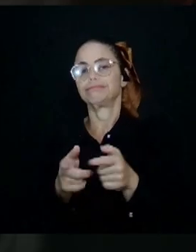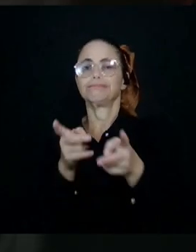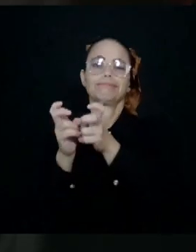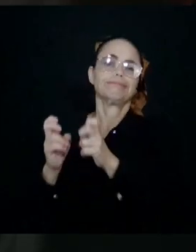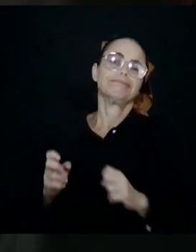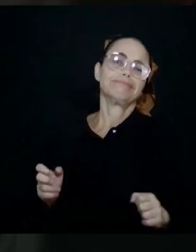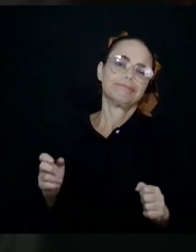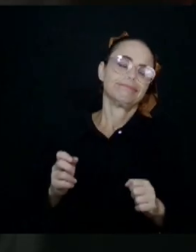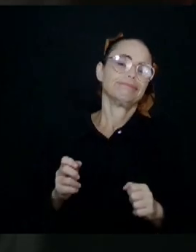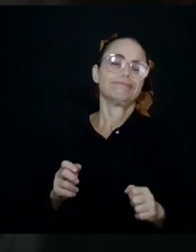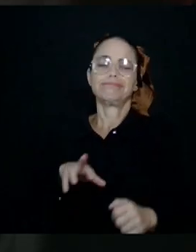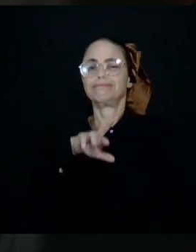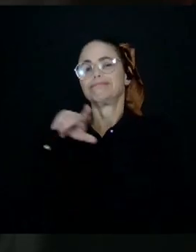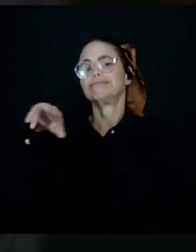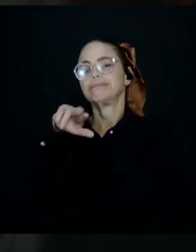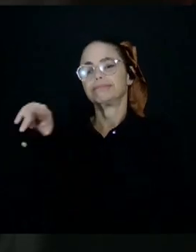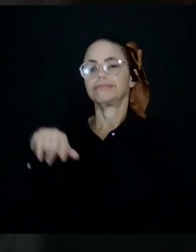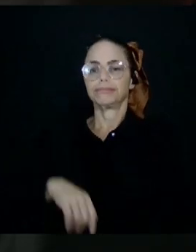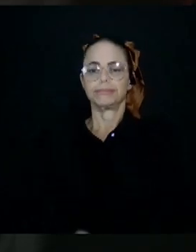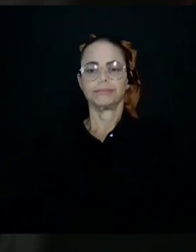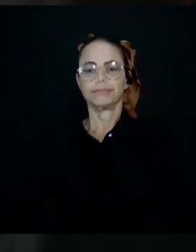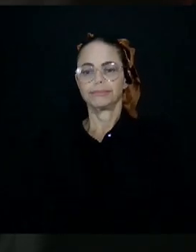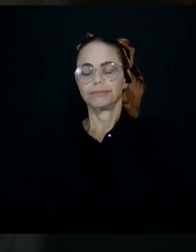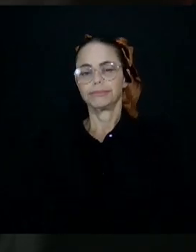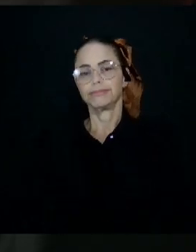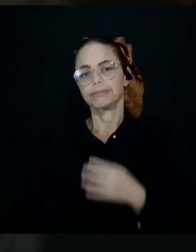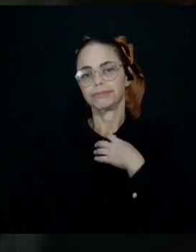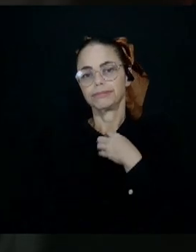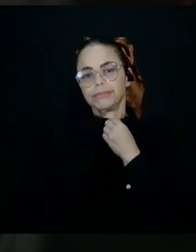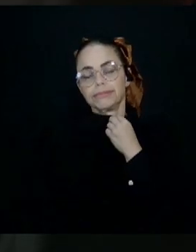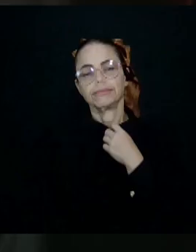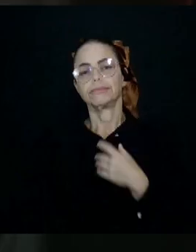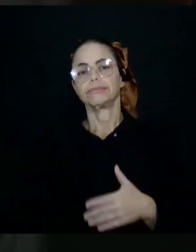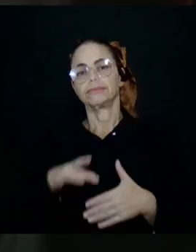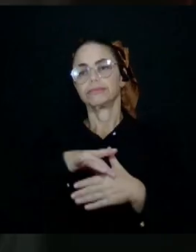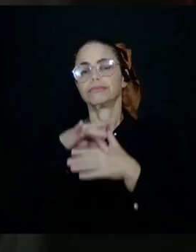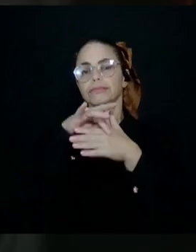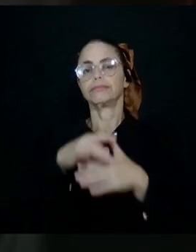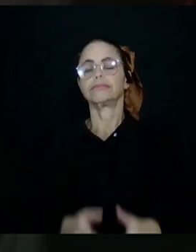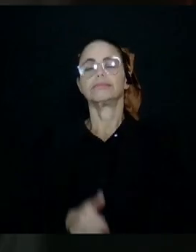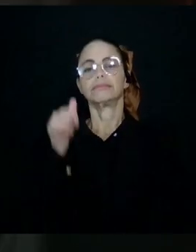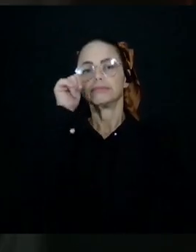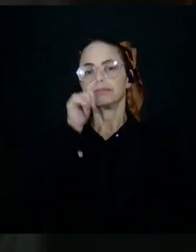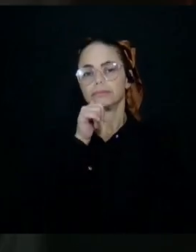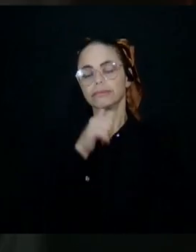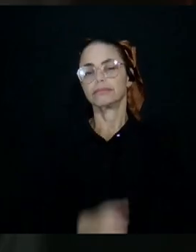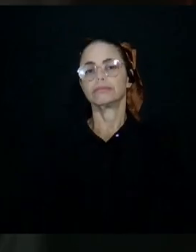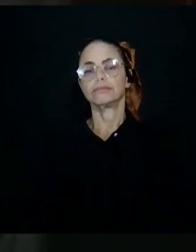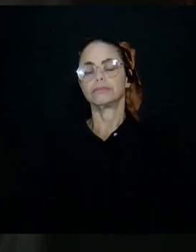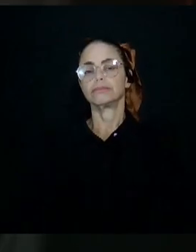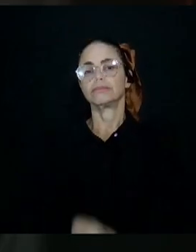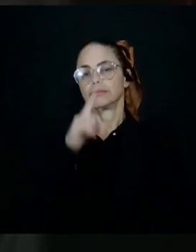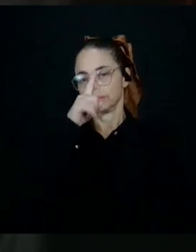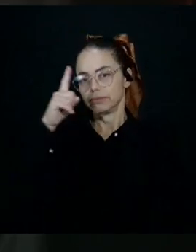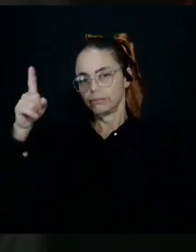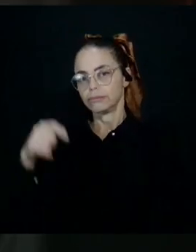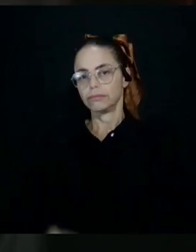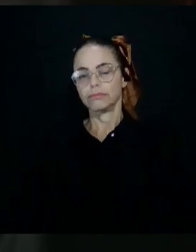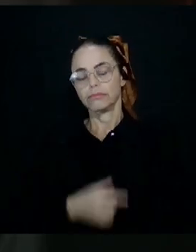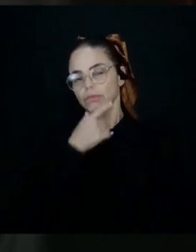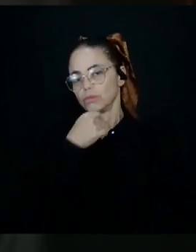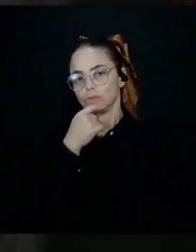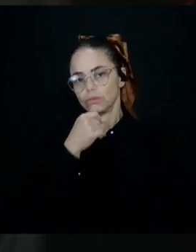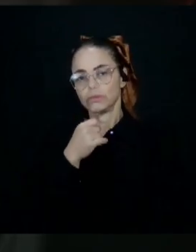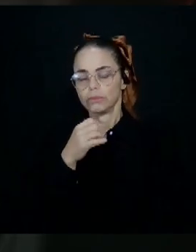diferente? Nessa questão de liderar, né? A mulher que lidera é mandona, o homem que lidera é assertivo. Explica